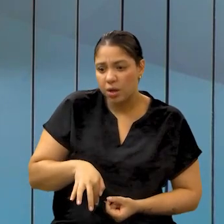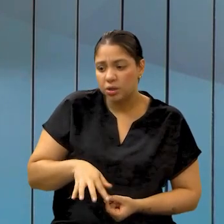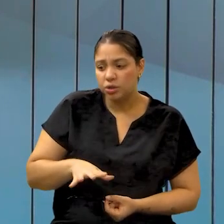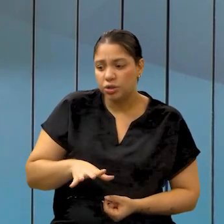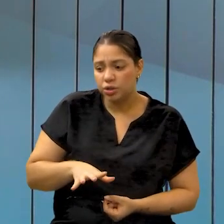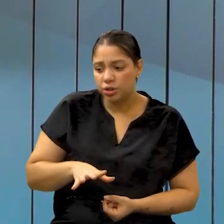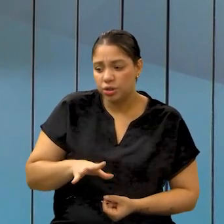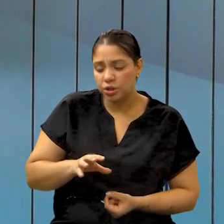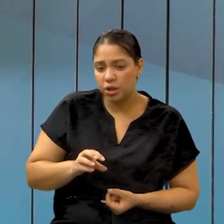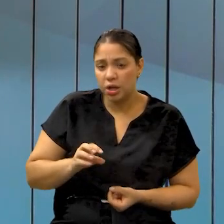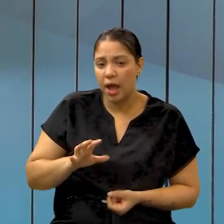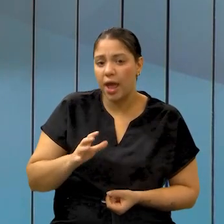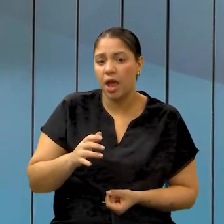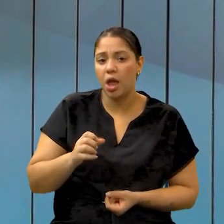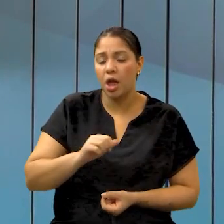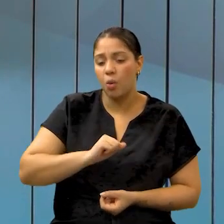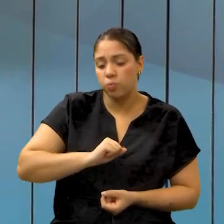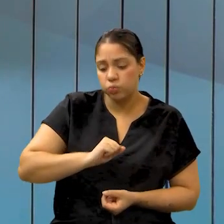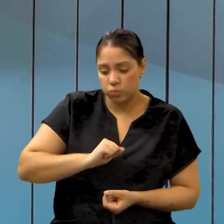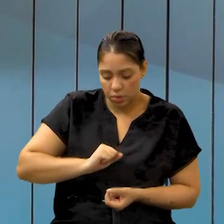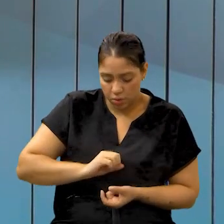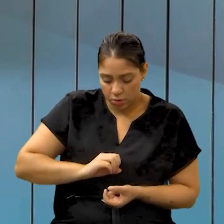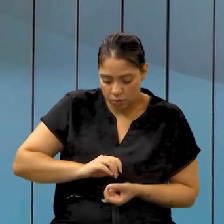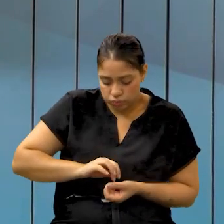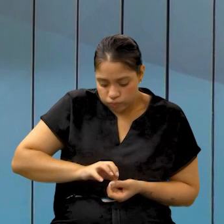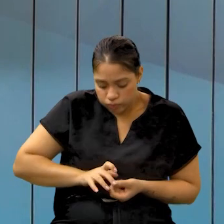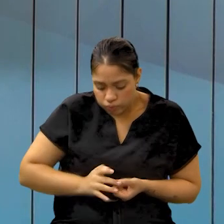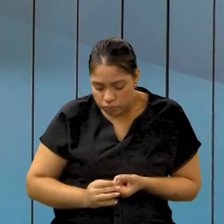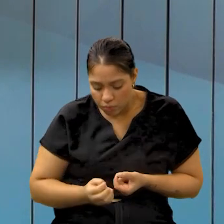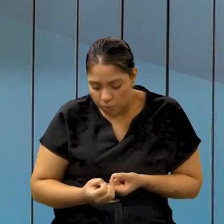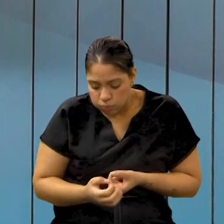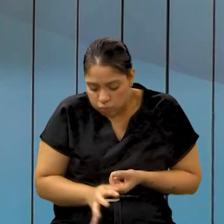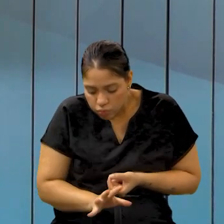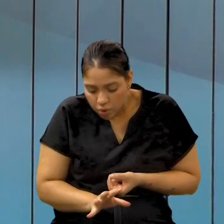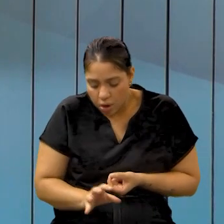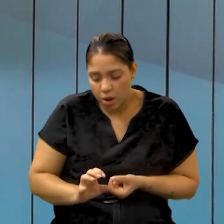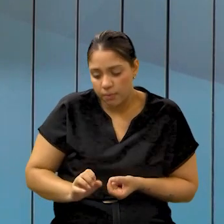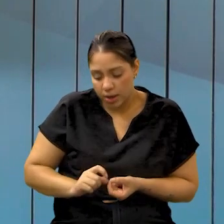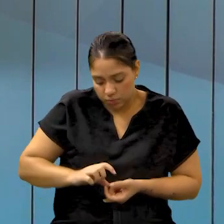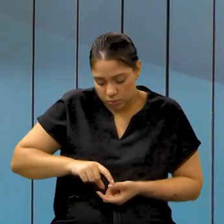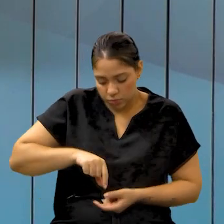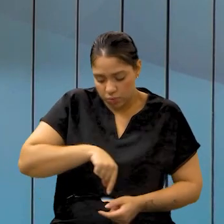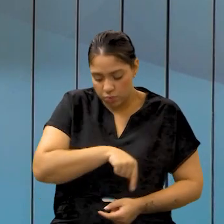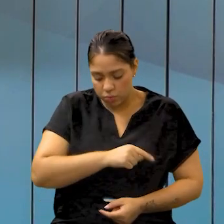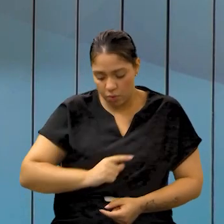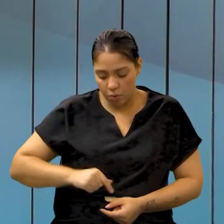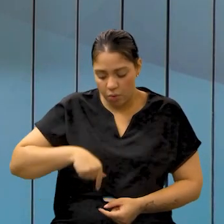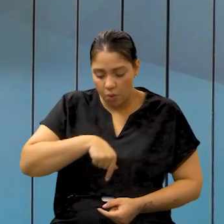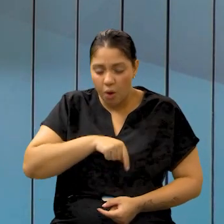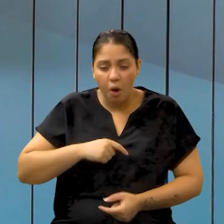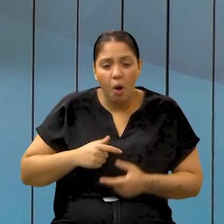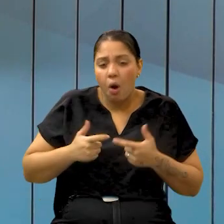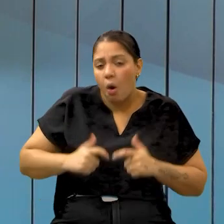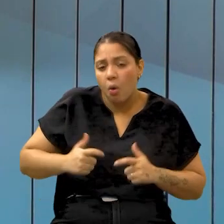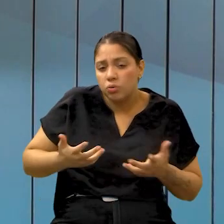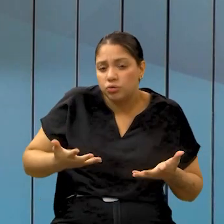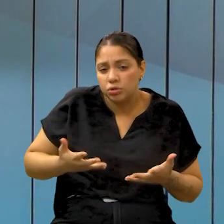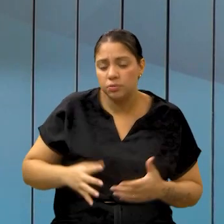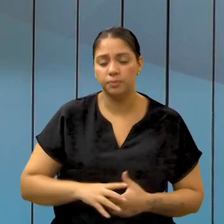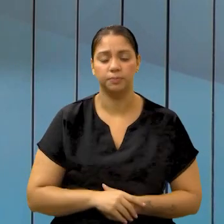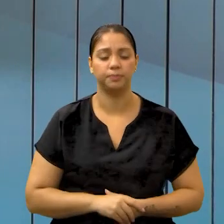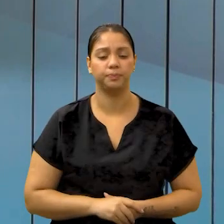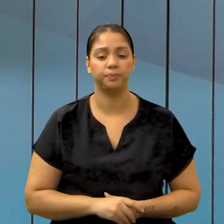ali de onde vai sair as fezes, é mais para cima no estômago, onde é que ele é localizado ali?